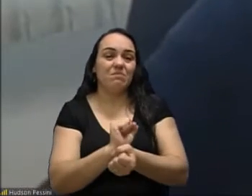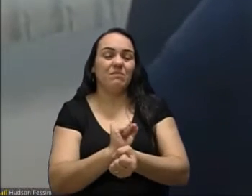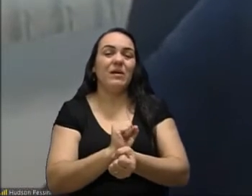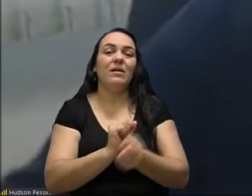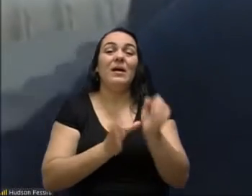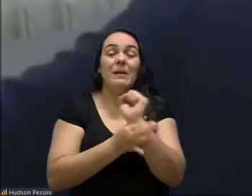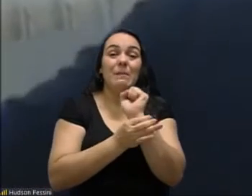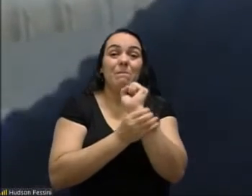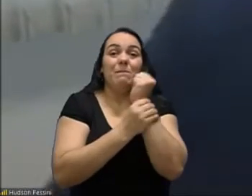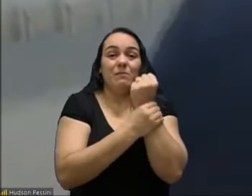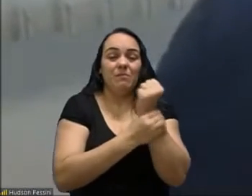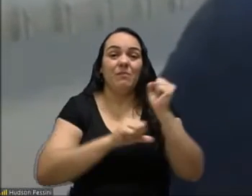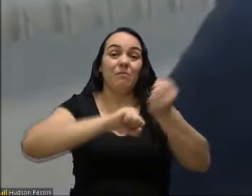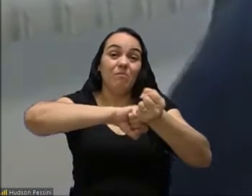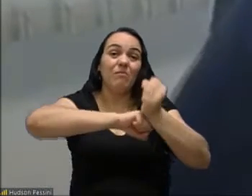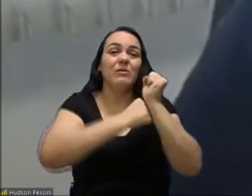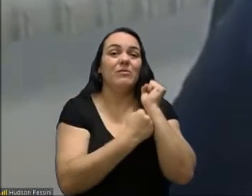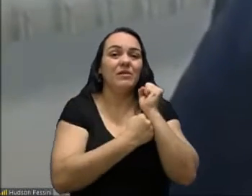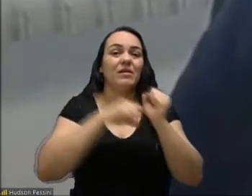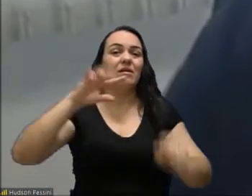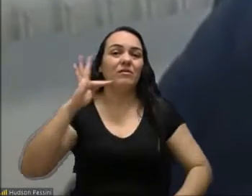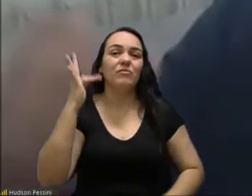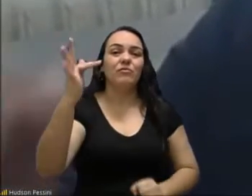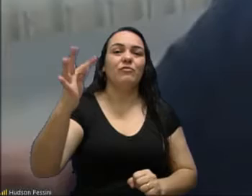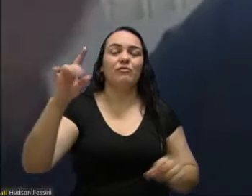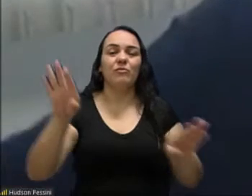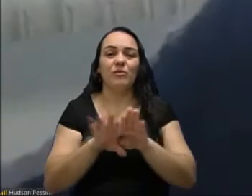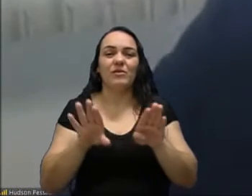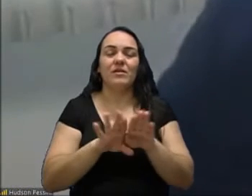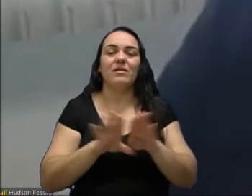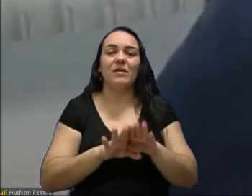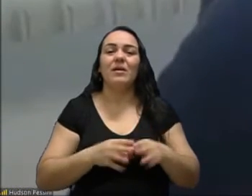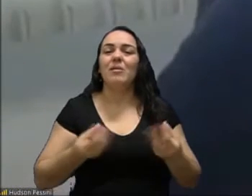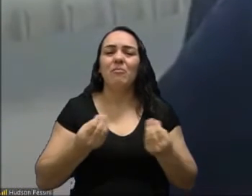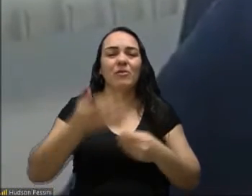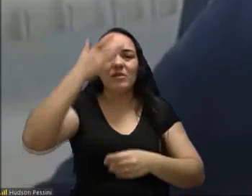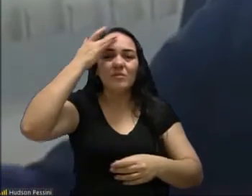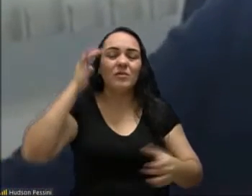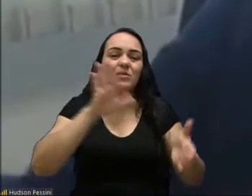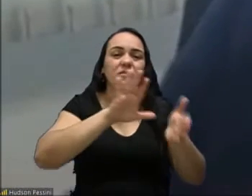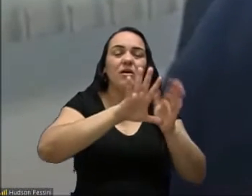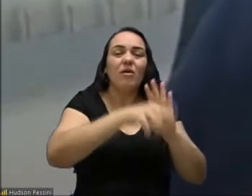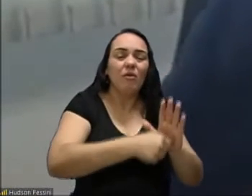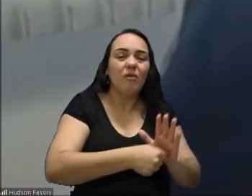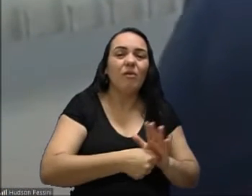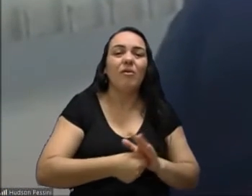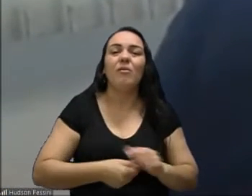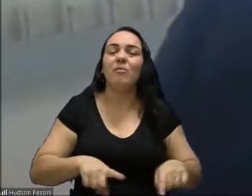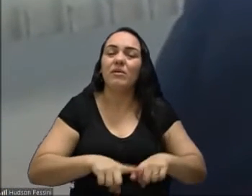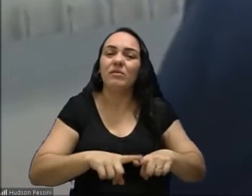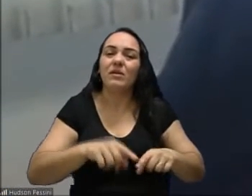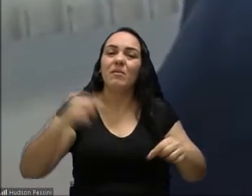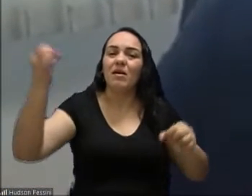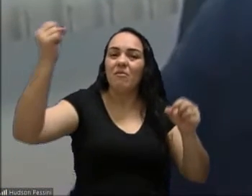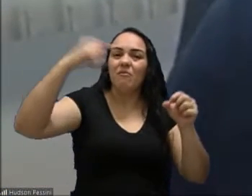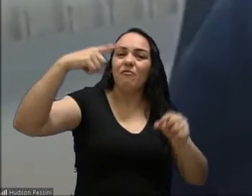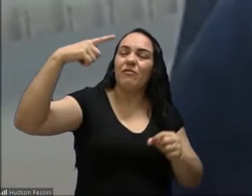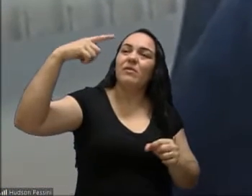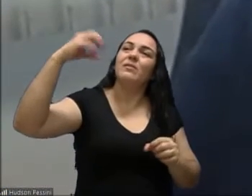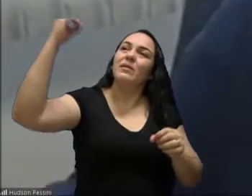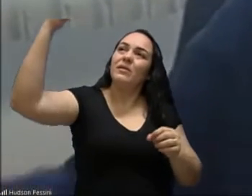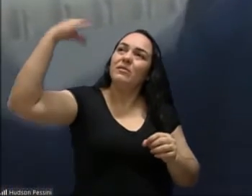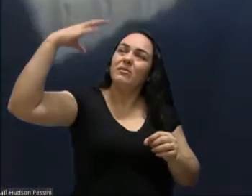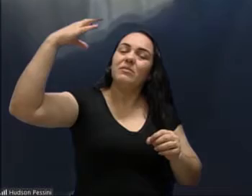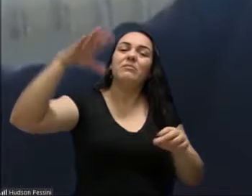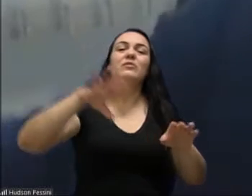não que a pessoa que está roubando o fio de cobre para trocar em droga que essa pessoa tenha um prejuízo de 10 mil reais eu